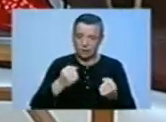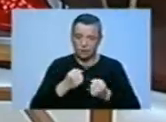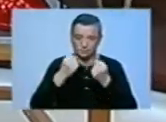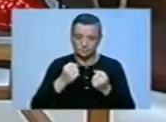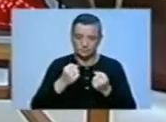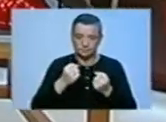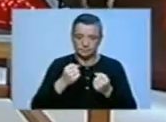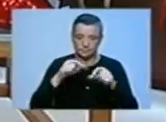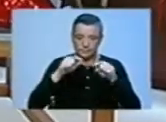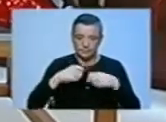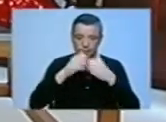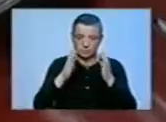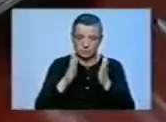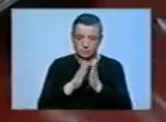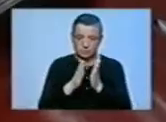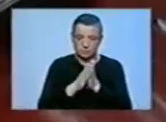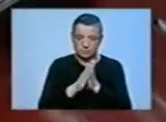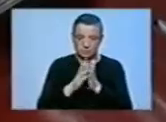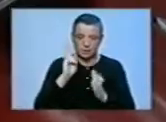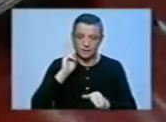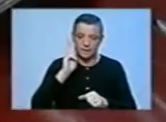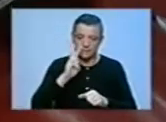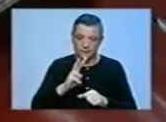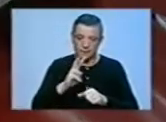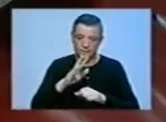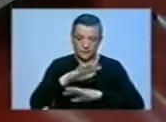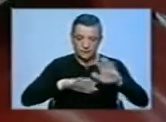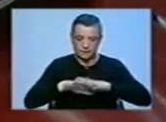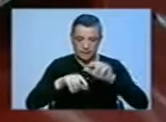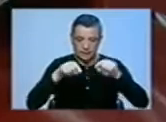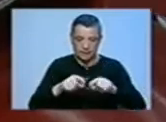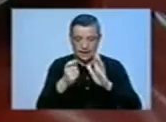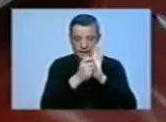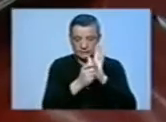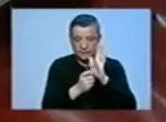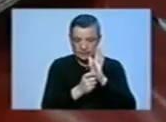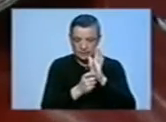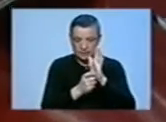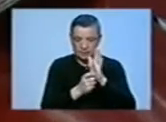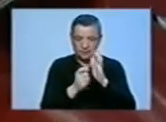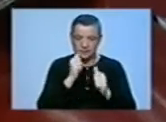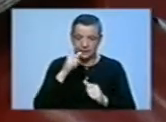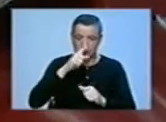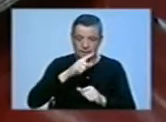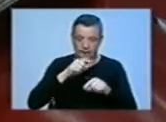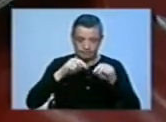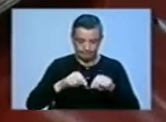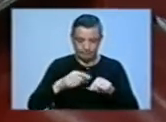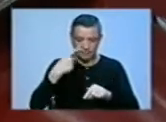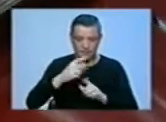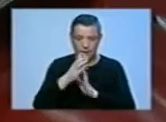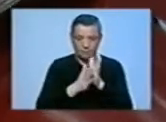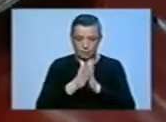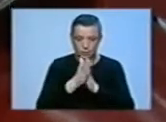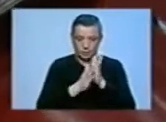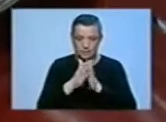eo príncipe é todos os que estavam a assistir ao show cooking que foi queria vir aqui e saiba como tal quem esteve no show com quem hoje tem a oportunidade de vê